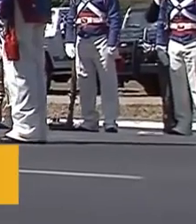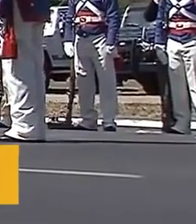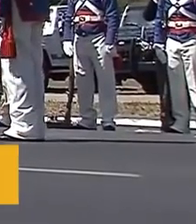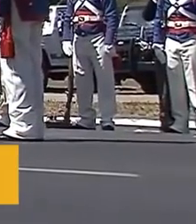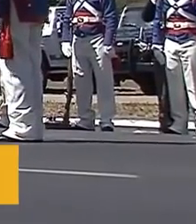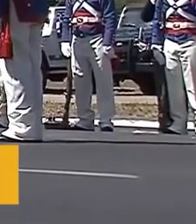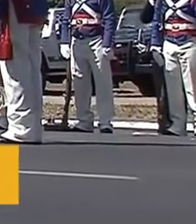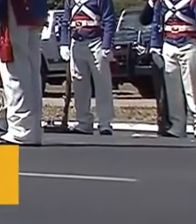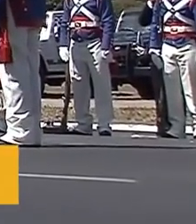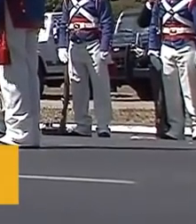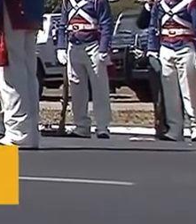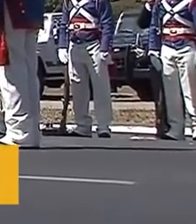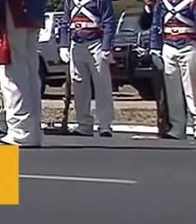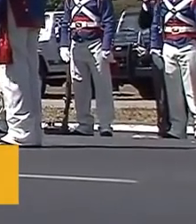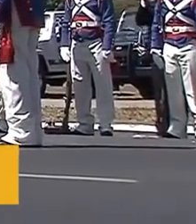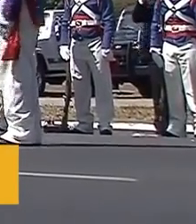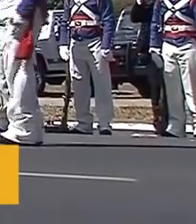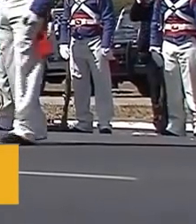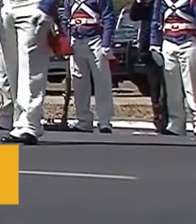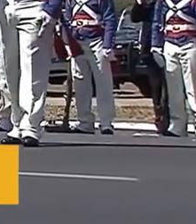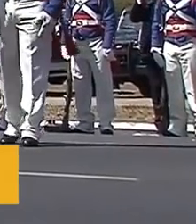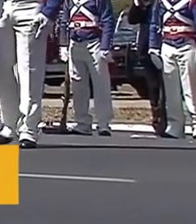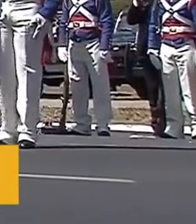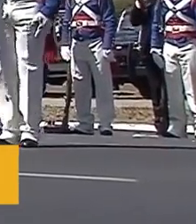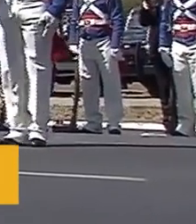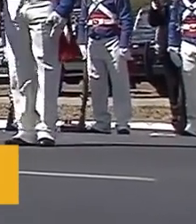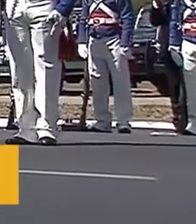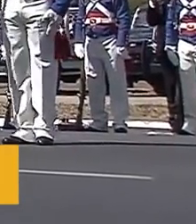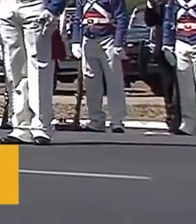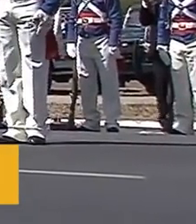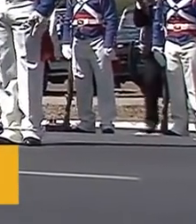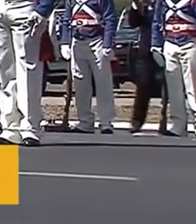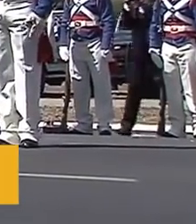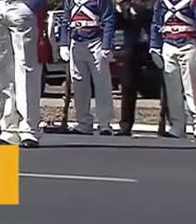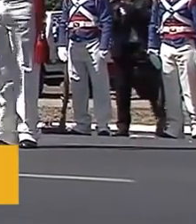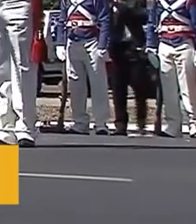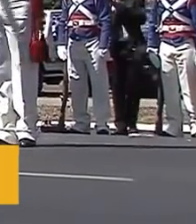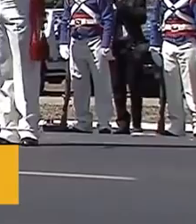vendo aí a apresentação de ordem unida sem comando da...